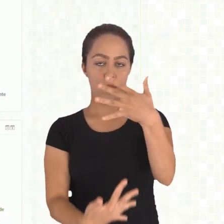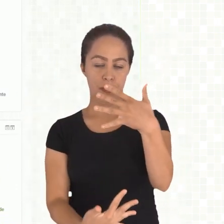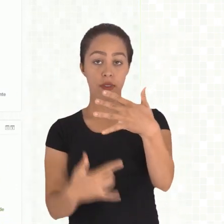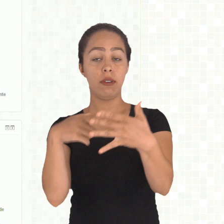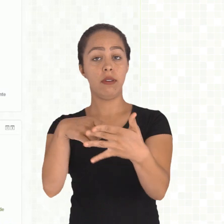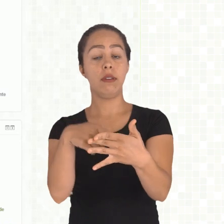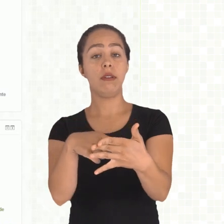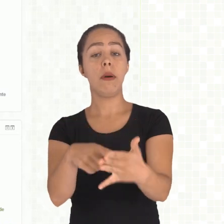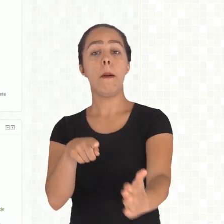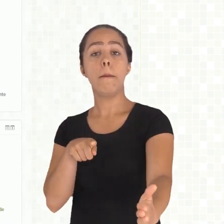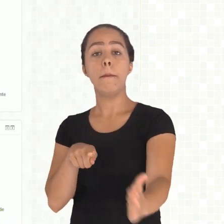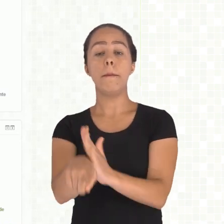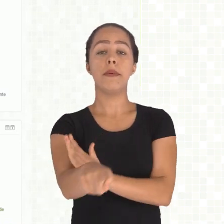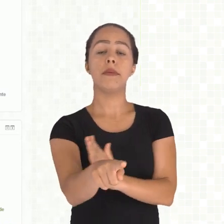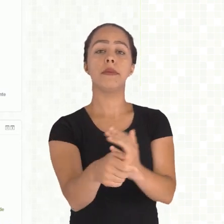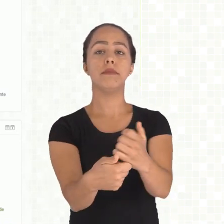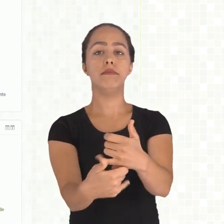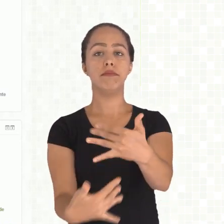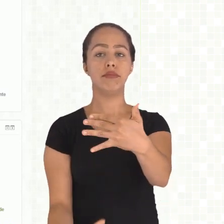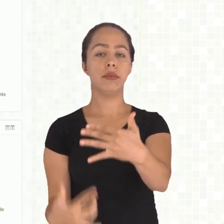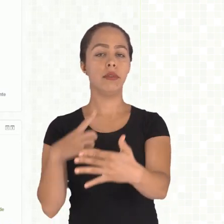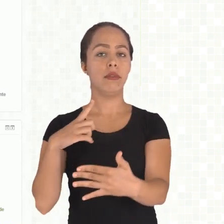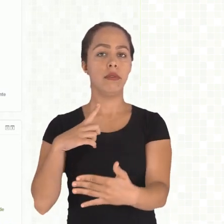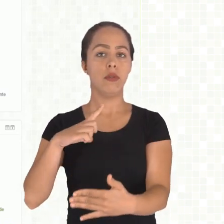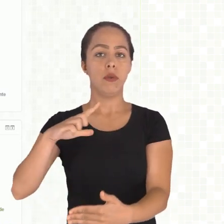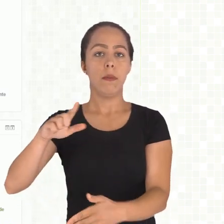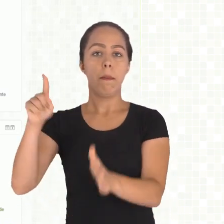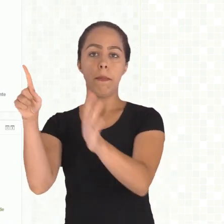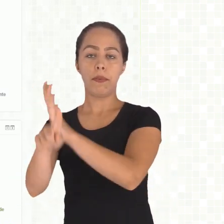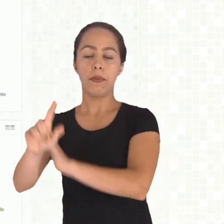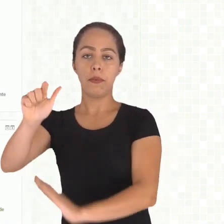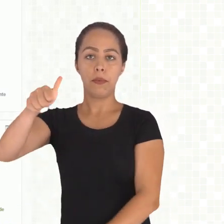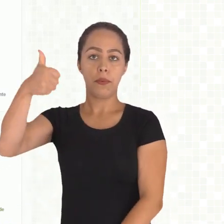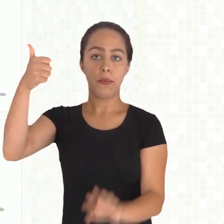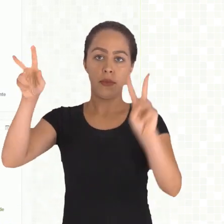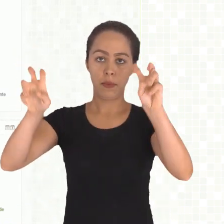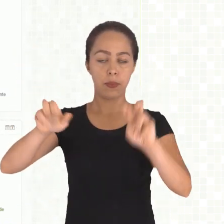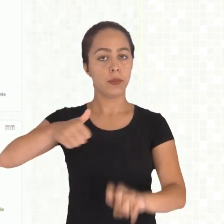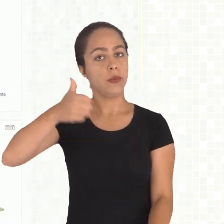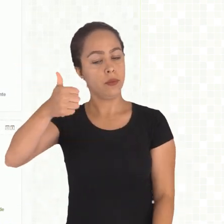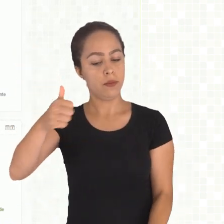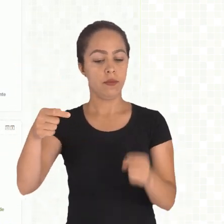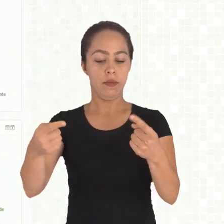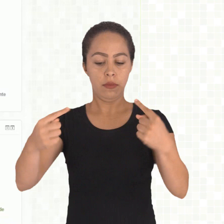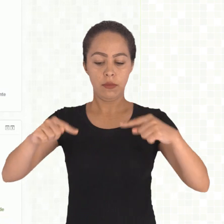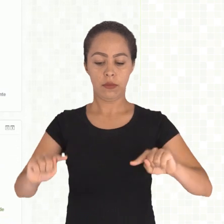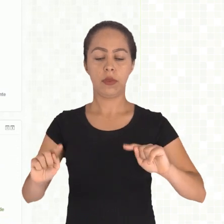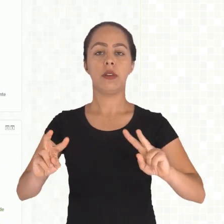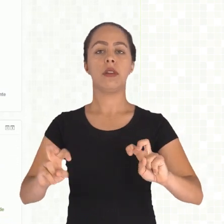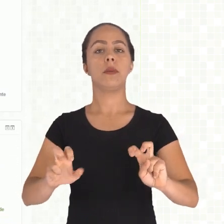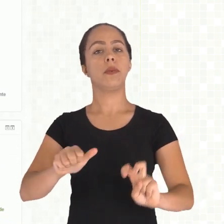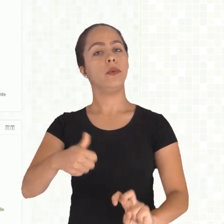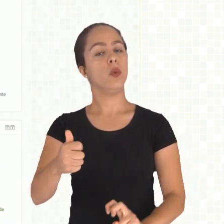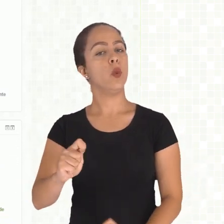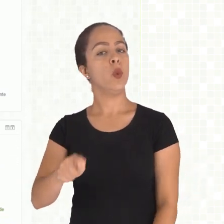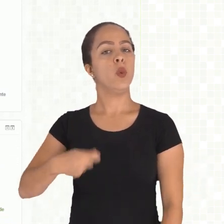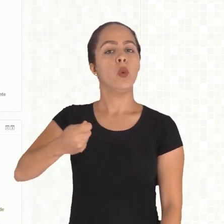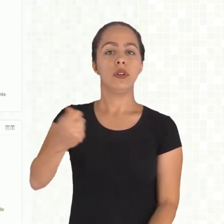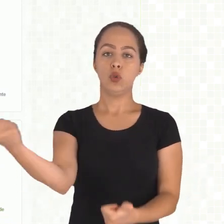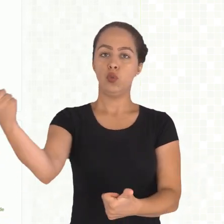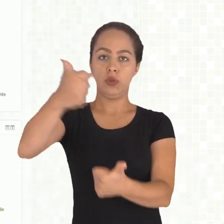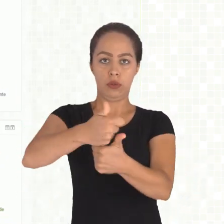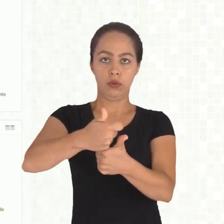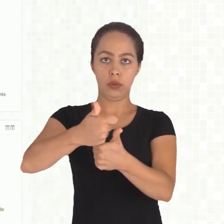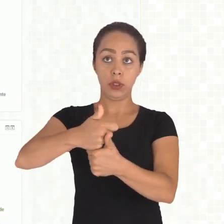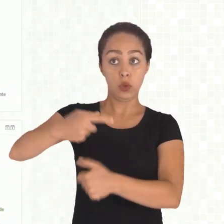cima, esse questionário tema 1, e temos também o questionário tema 1 substitutiva. Ambos valem 50